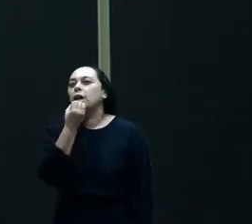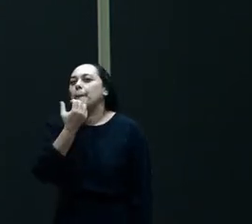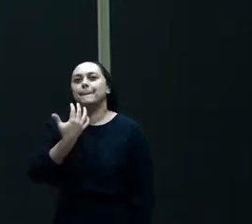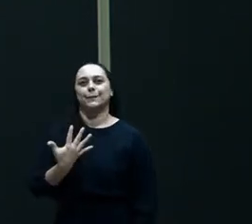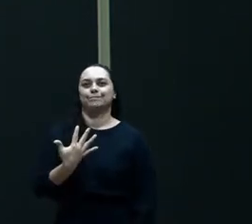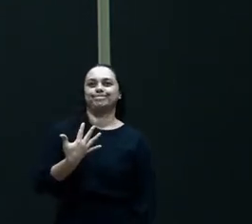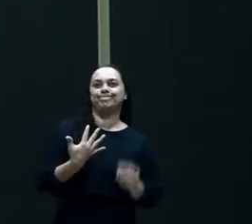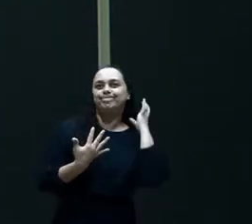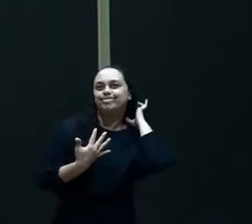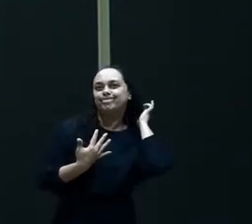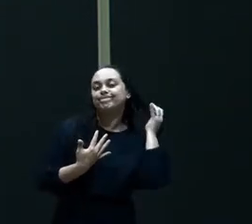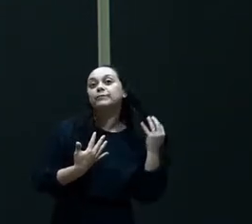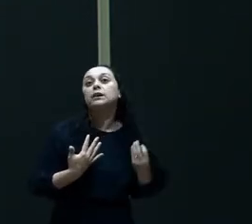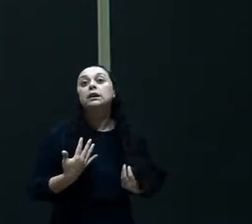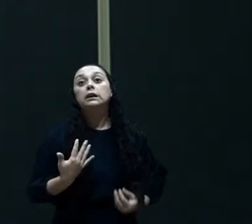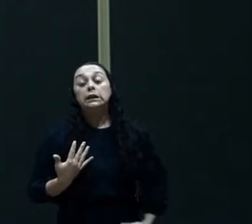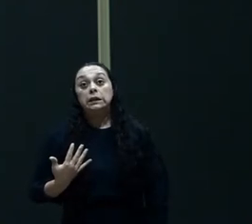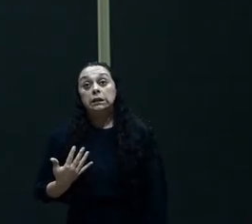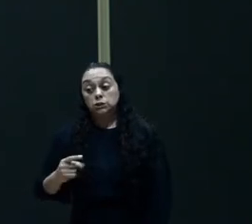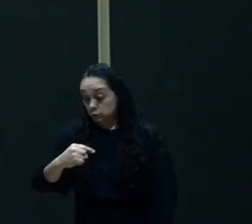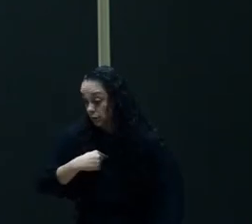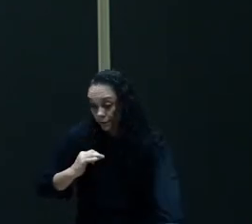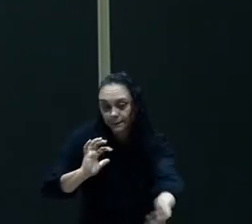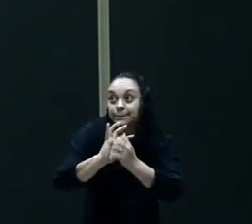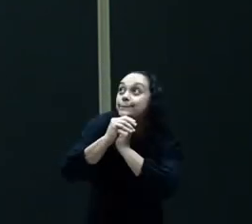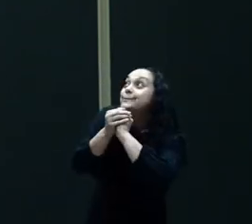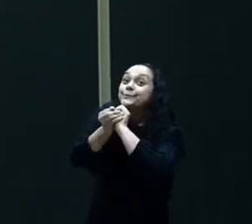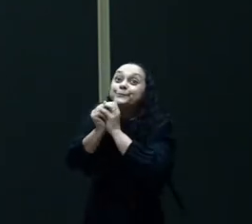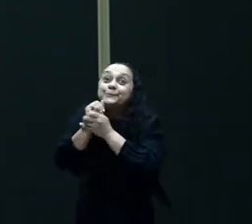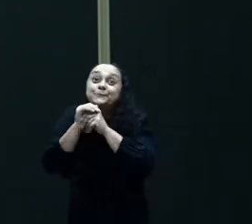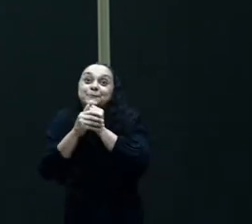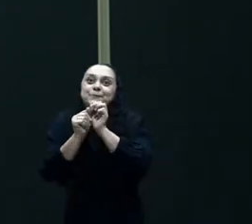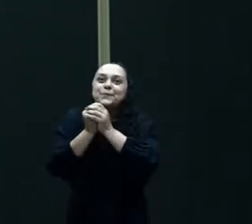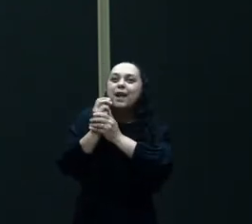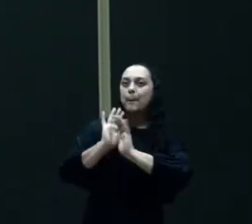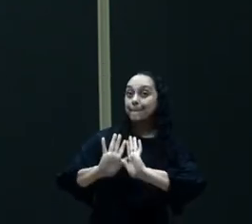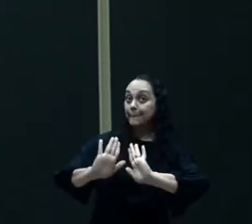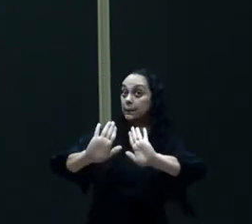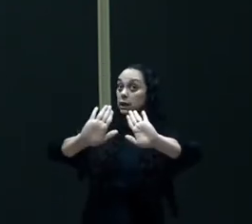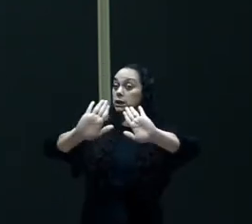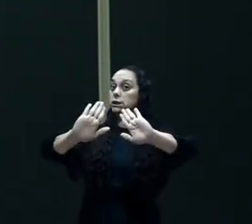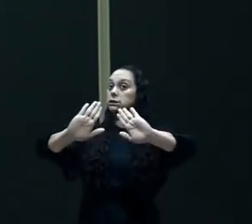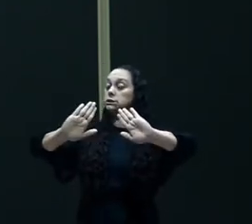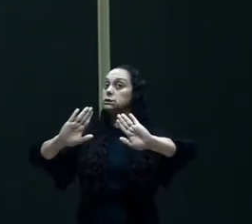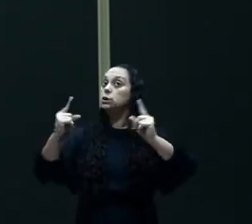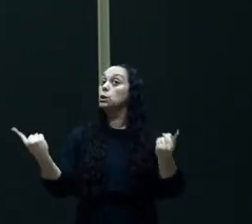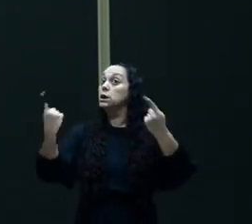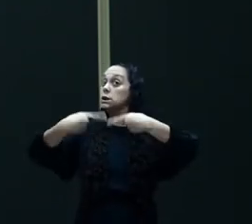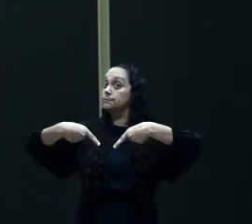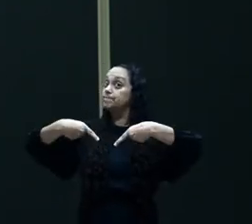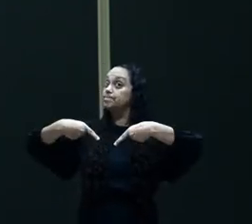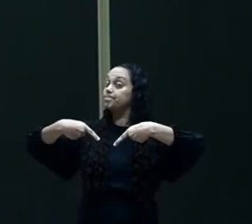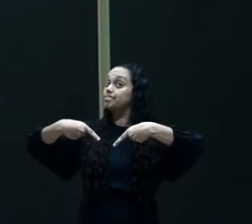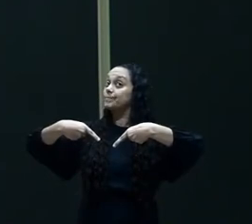bom nos traz expectativas mas o grande desafio é